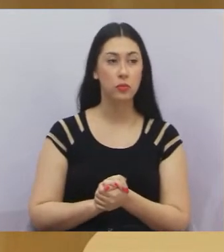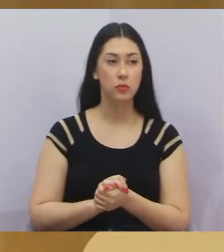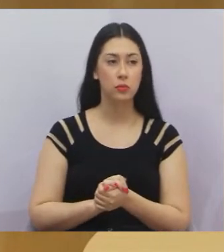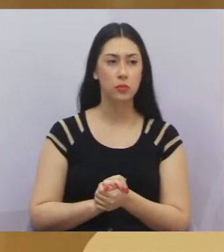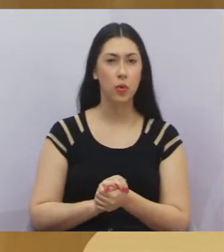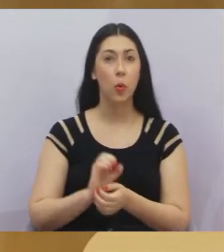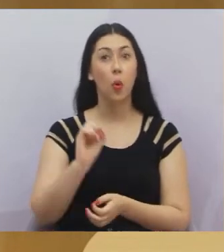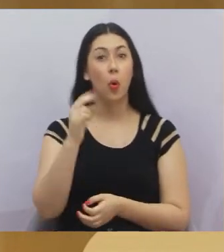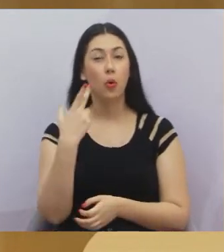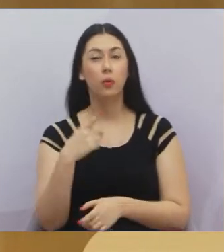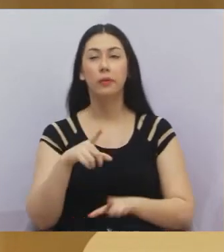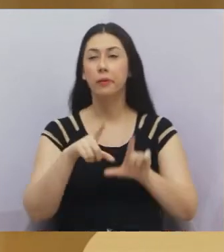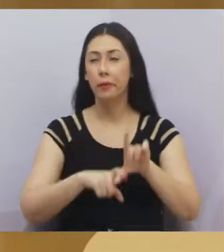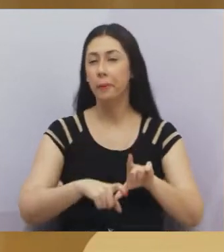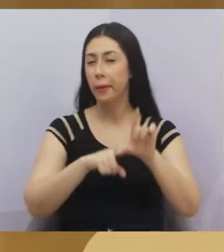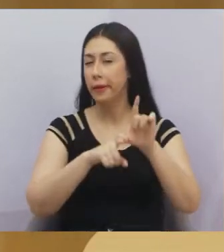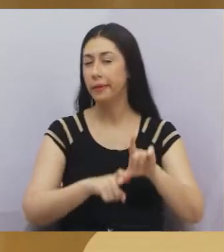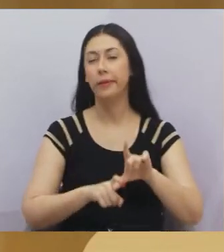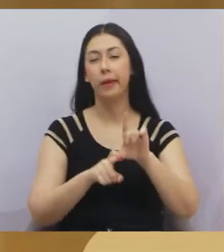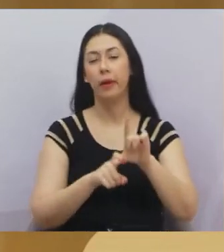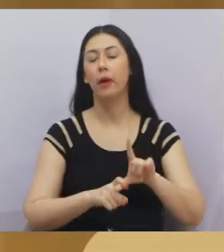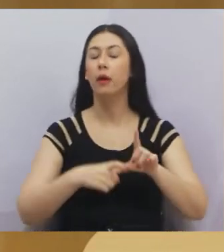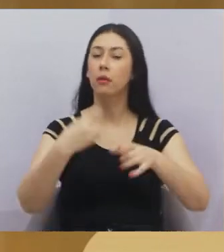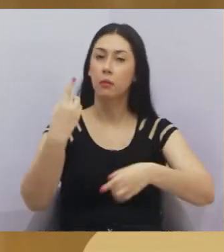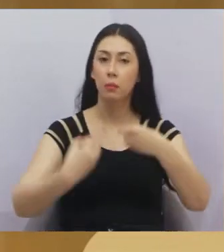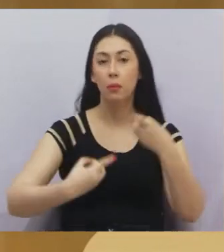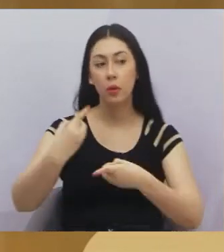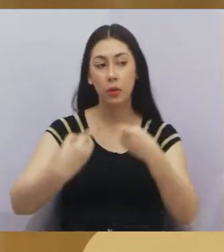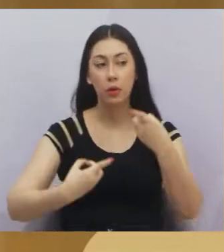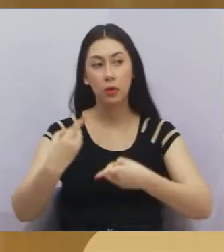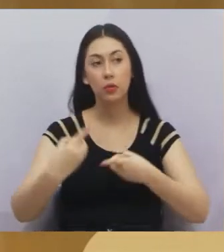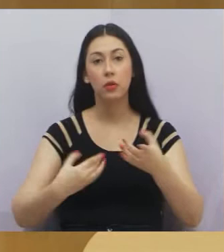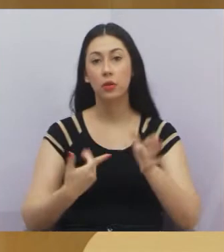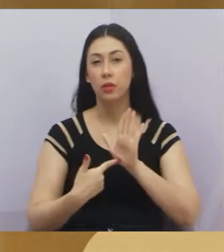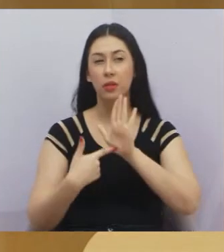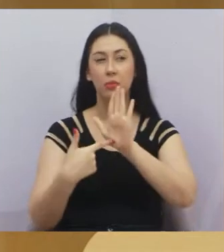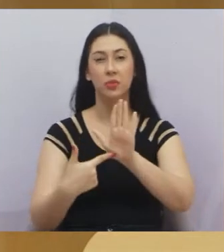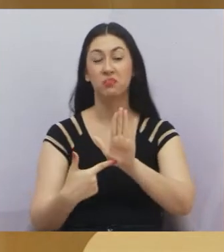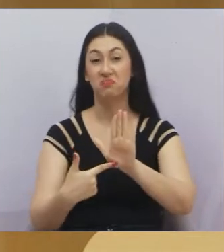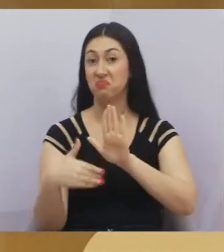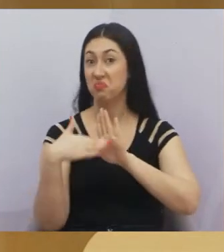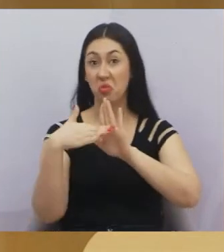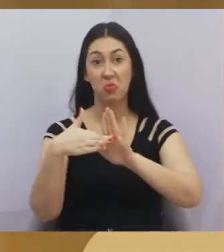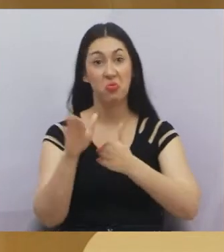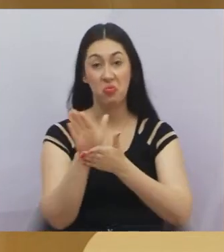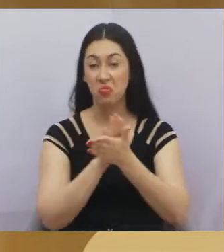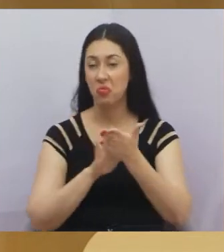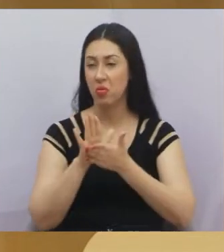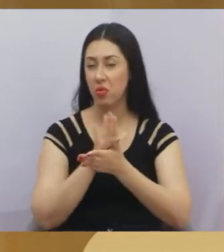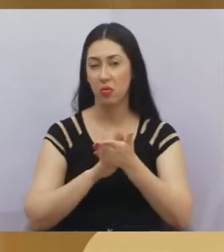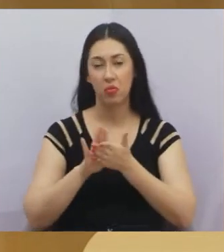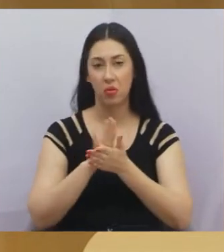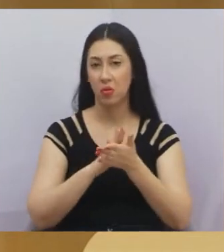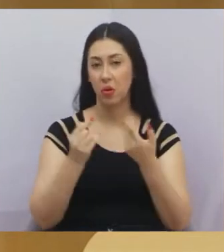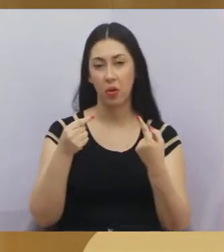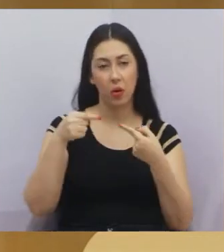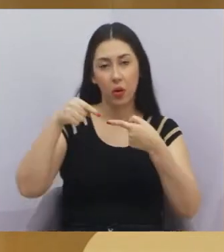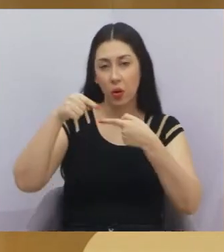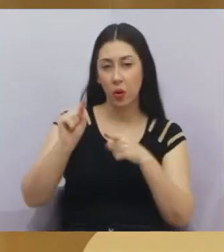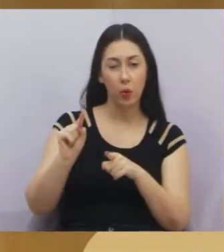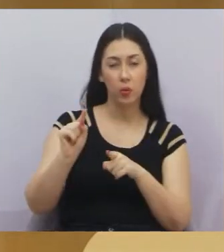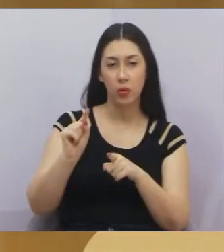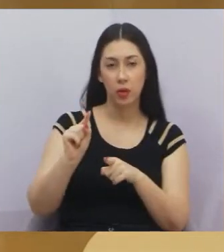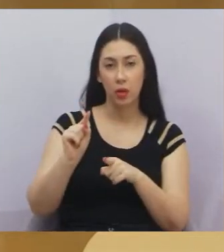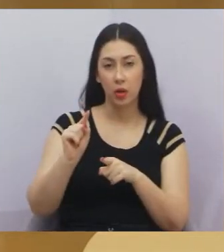ou depender apenas de políticas públicas que se mostraram extremamente ineficazes no combate à